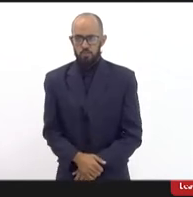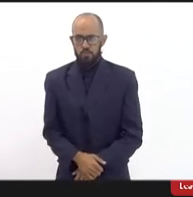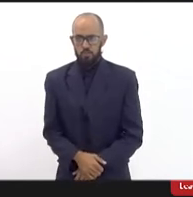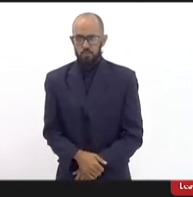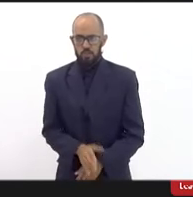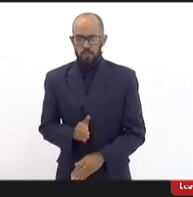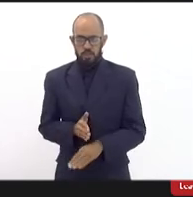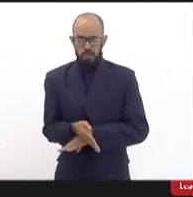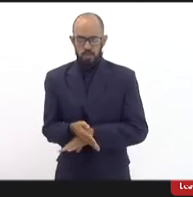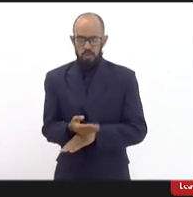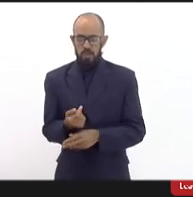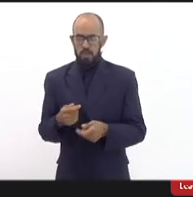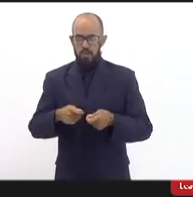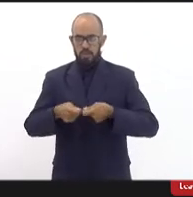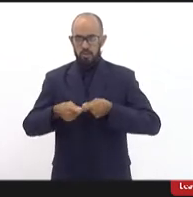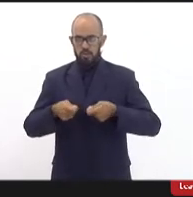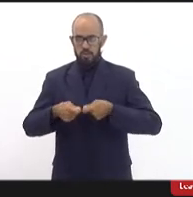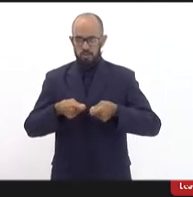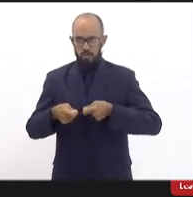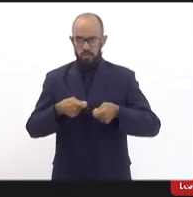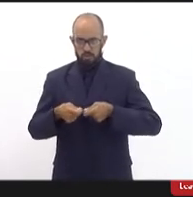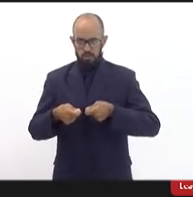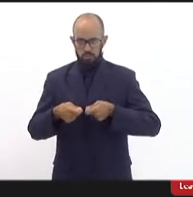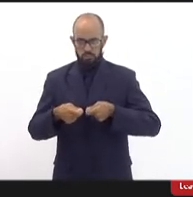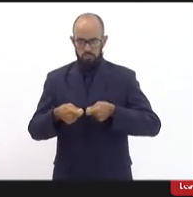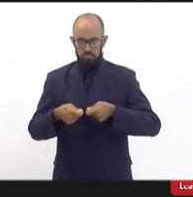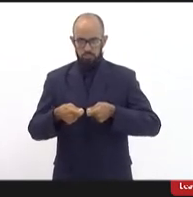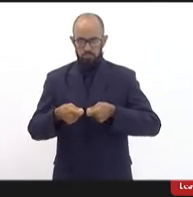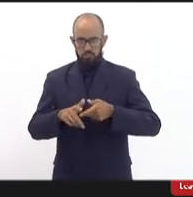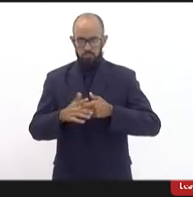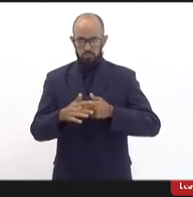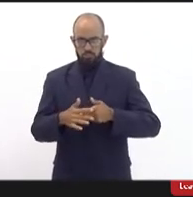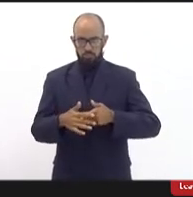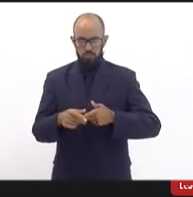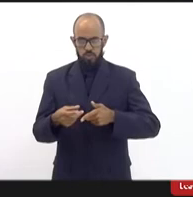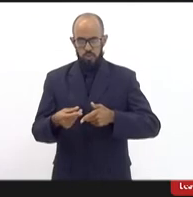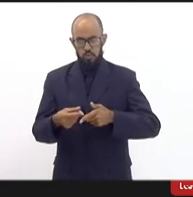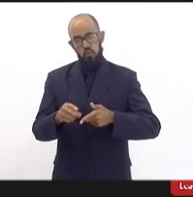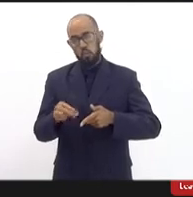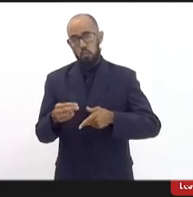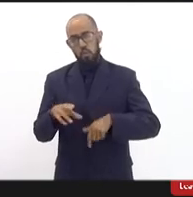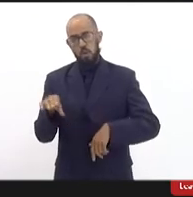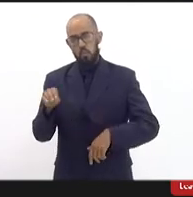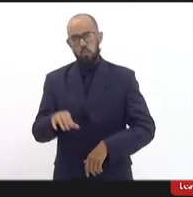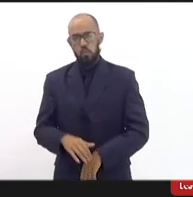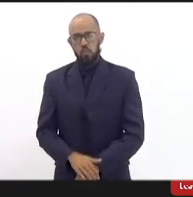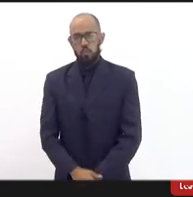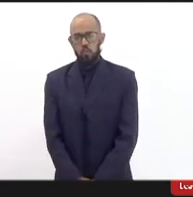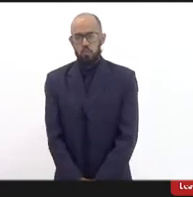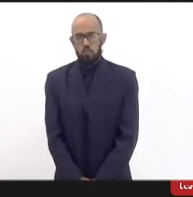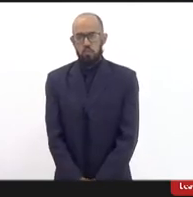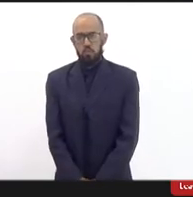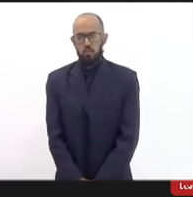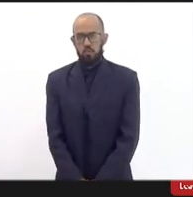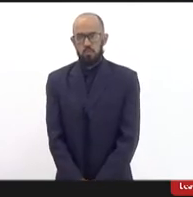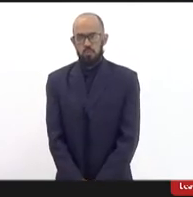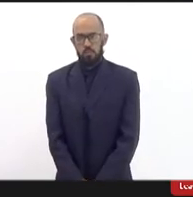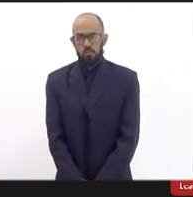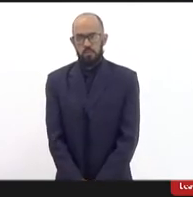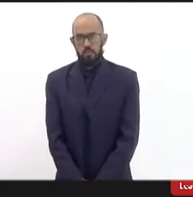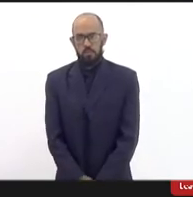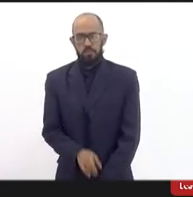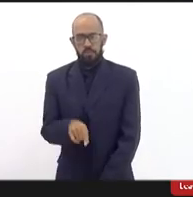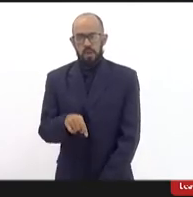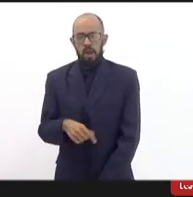nas negociações dos reajustes ou não? Essa seria a